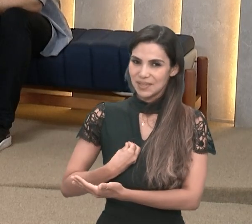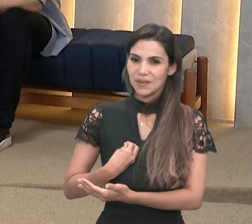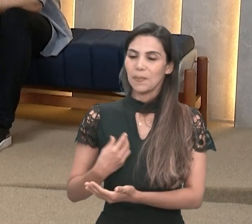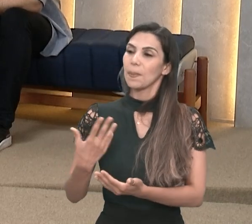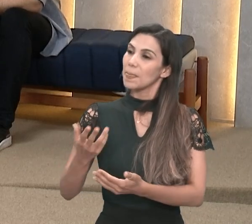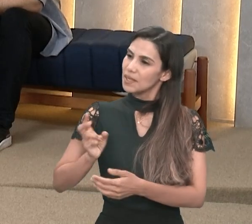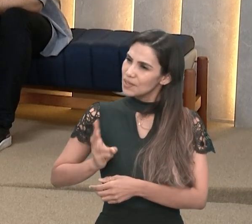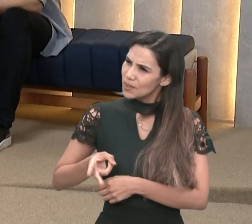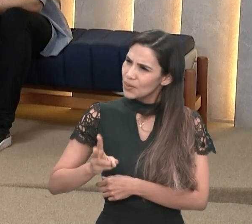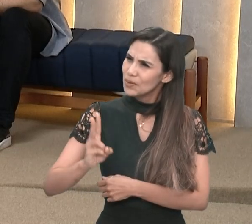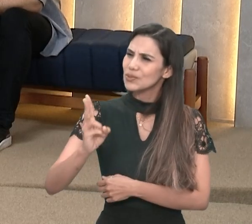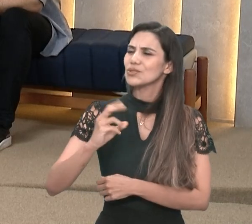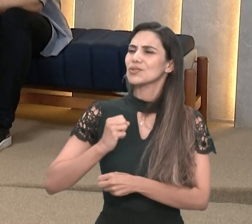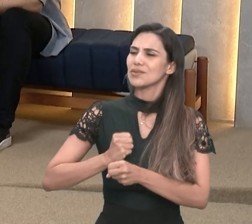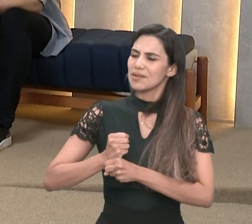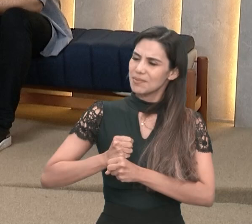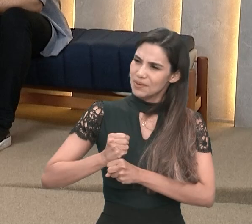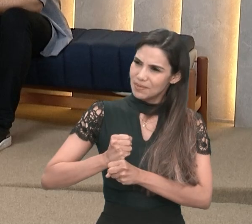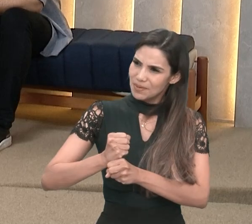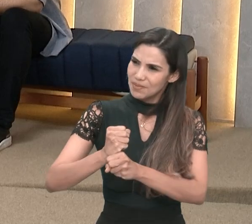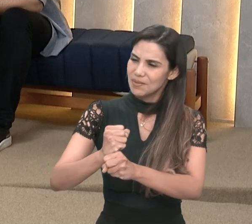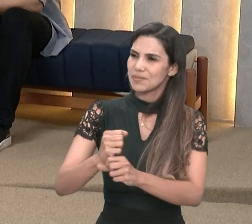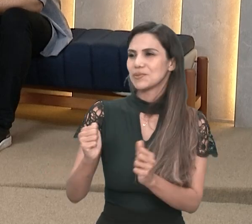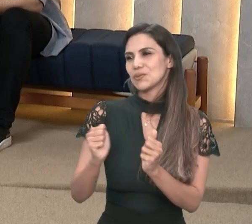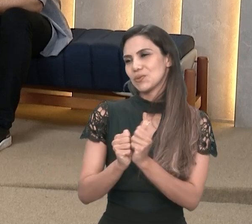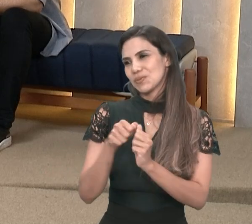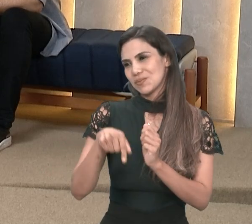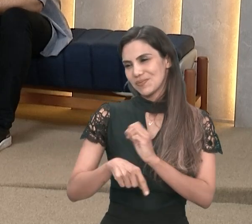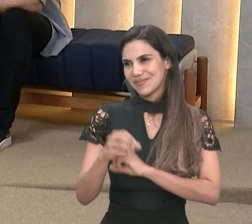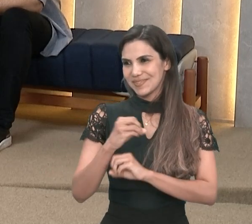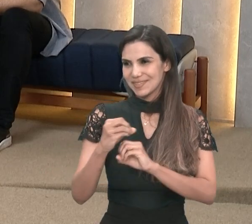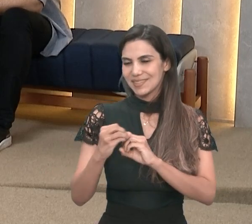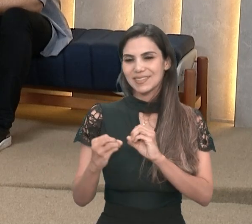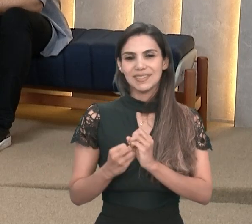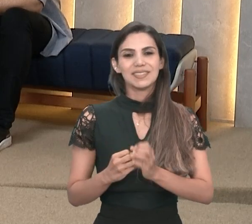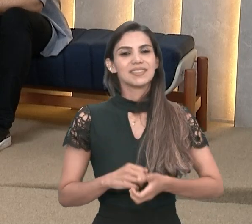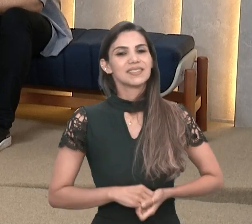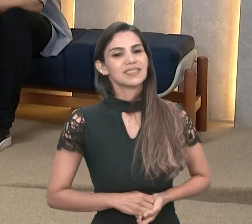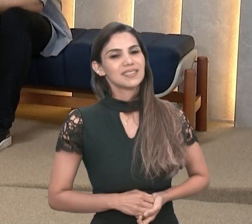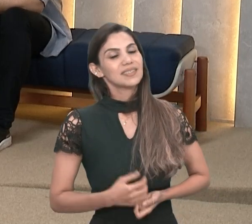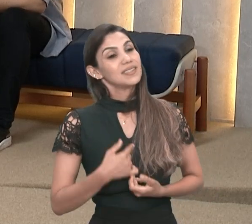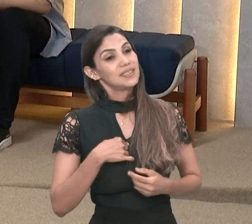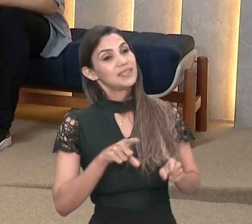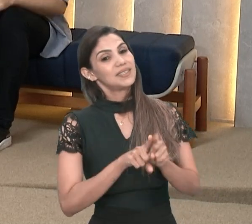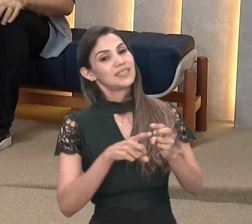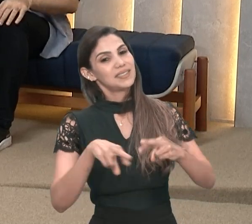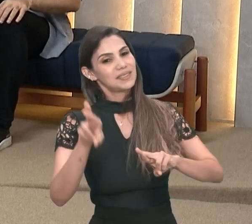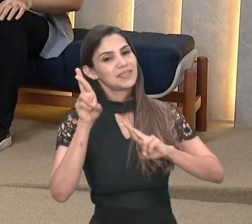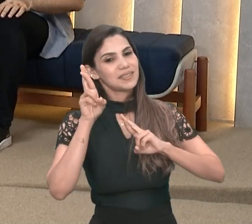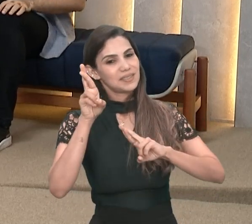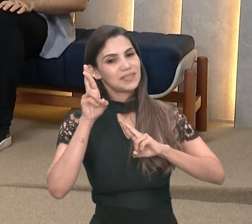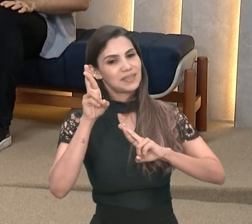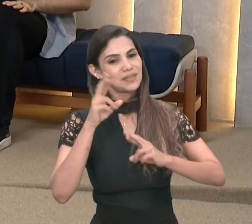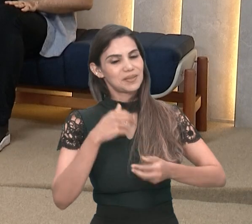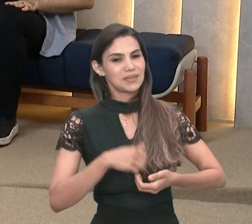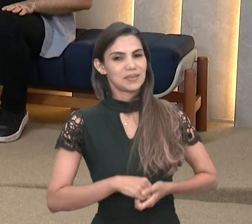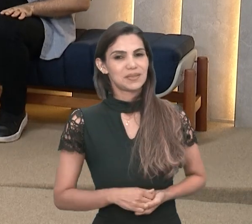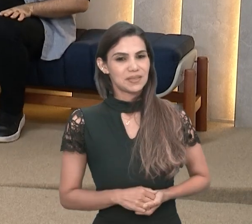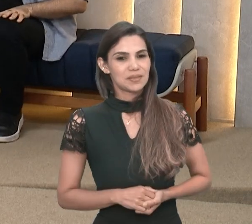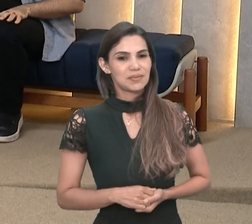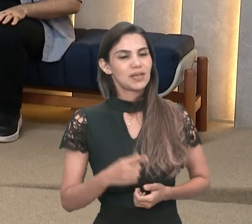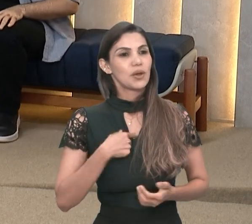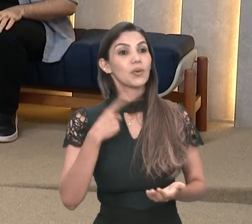venham muitos outros anos aí pela frente junto com a universidade, viu, professor? Eu também espero. Eu combinei com o coletivo, mais